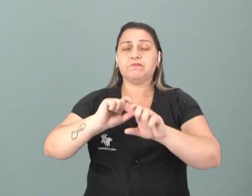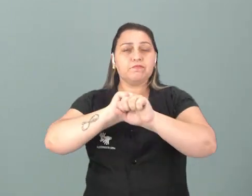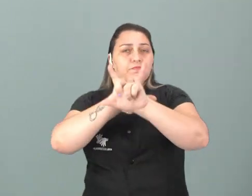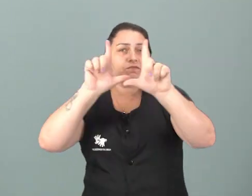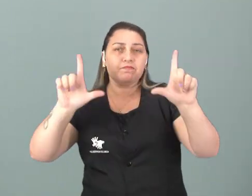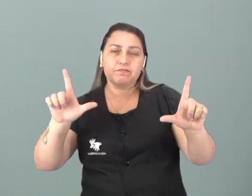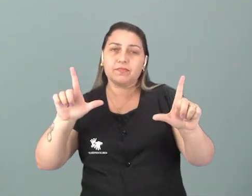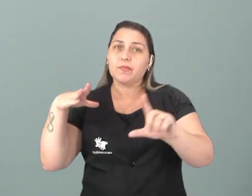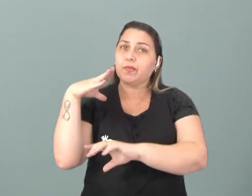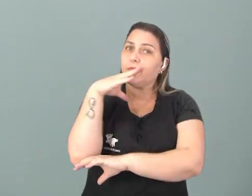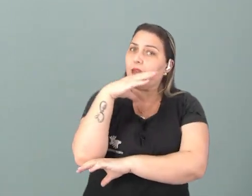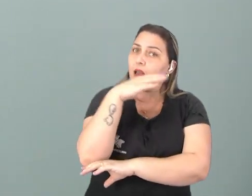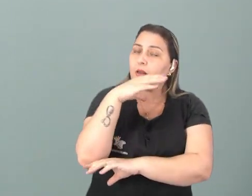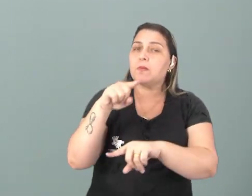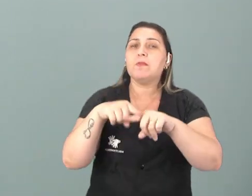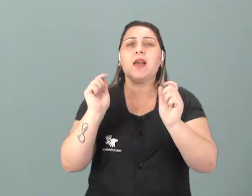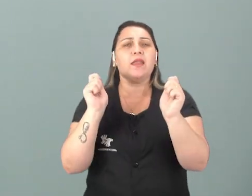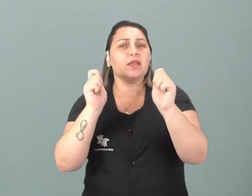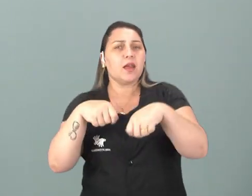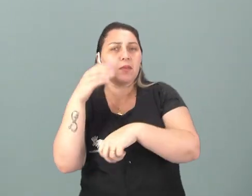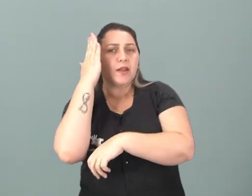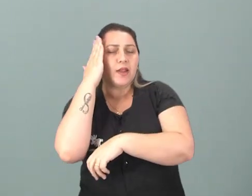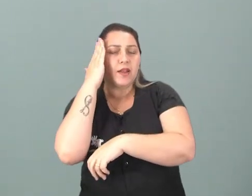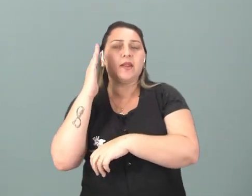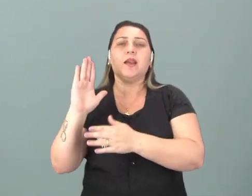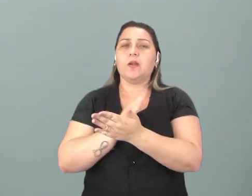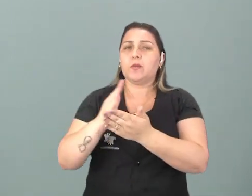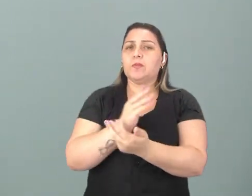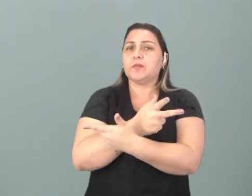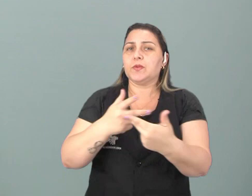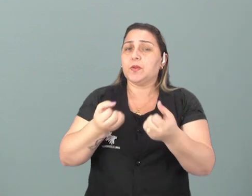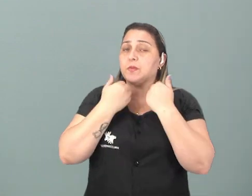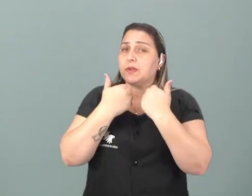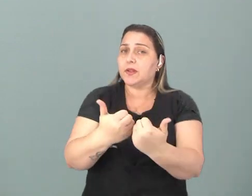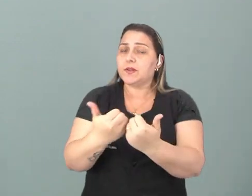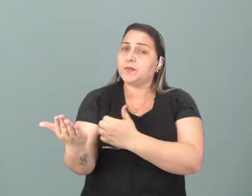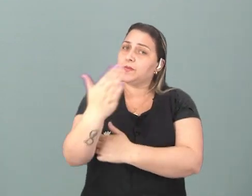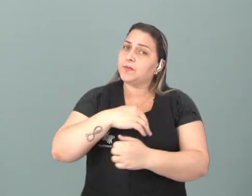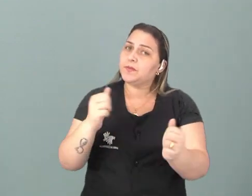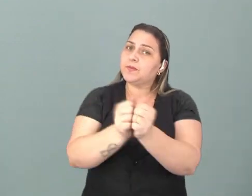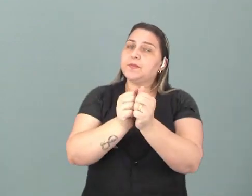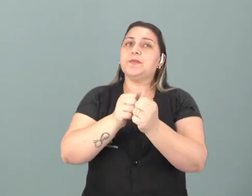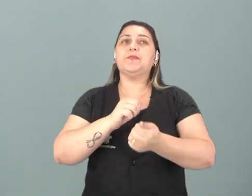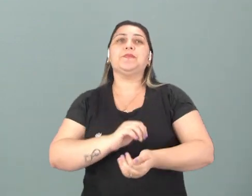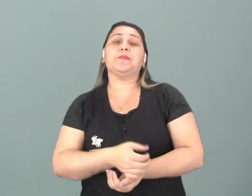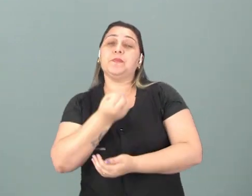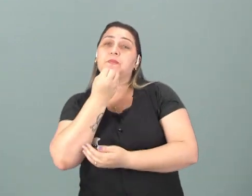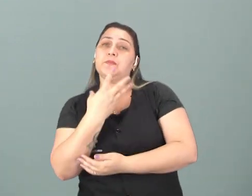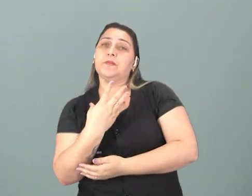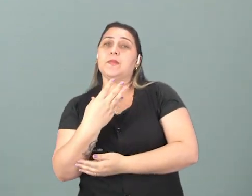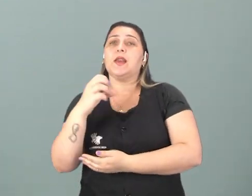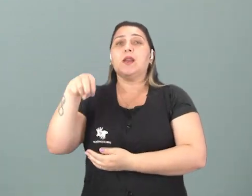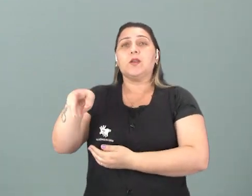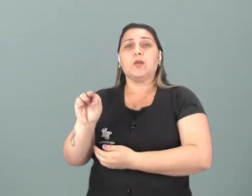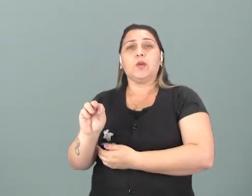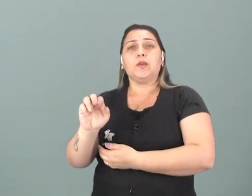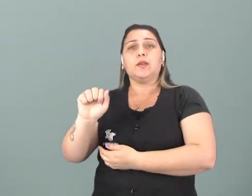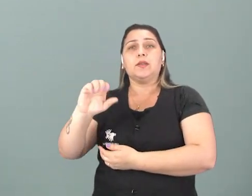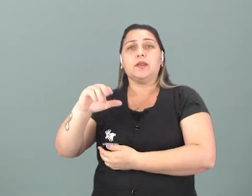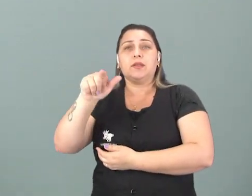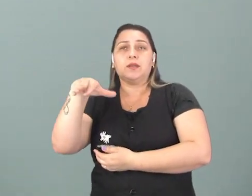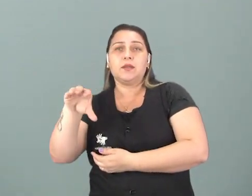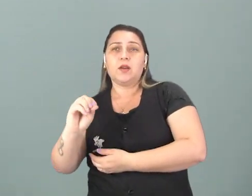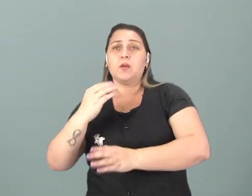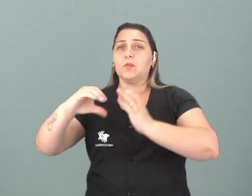vai ser um pouquinho rápido, mas vai dar para a gente entender algumas coisas, beleza? Então, vamos juntos. Bem, vamos falar sobre